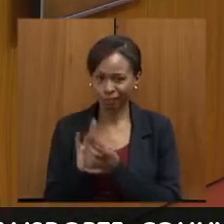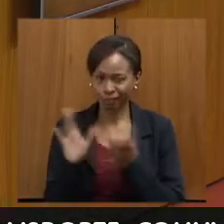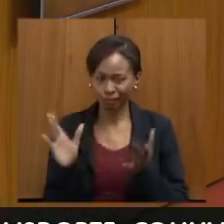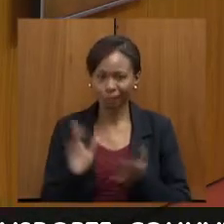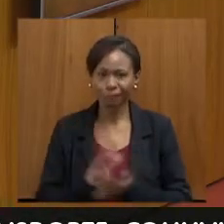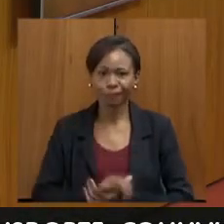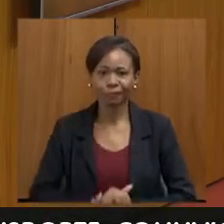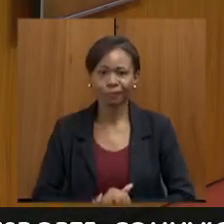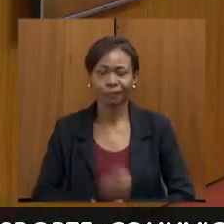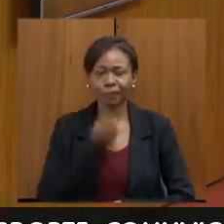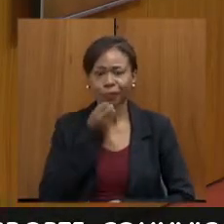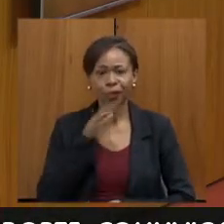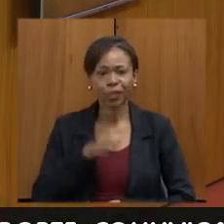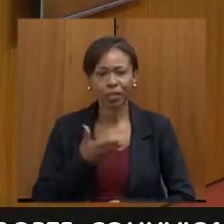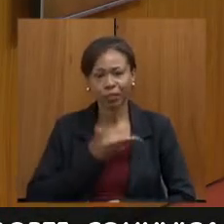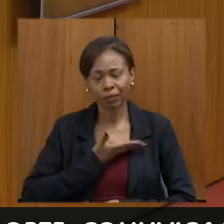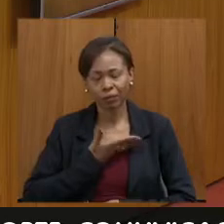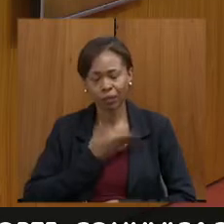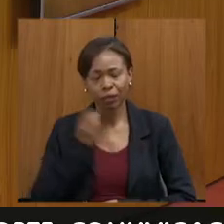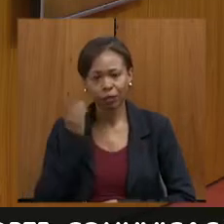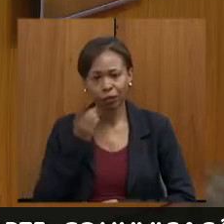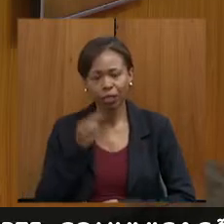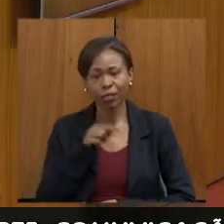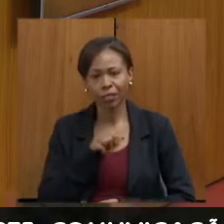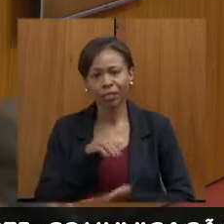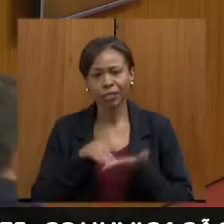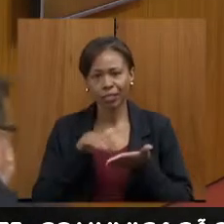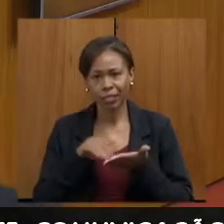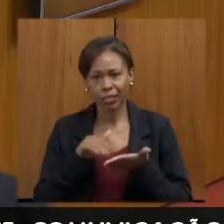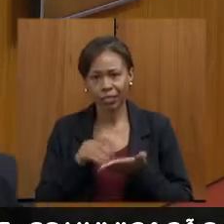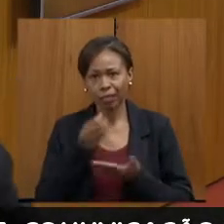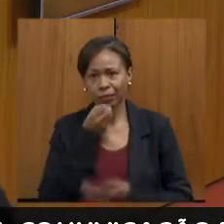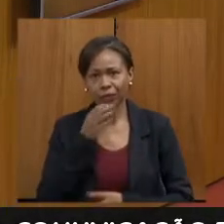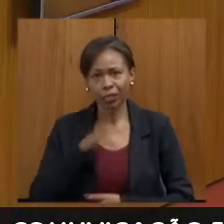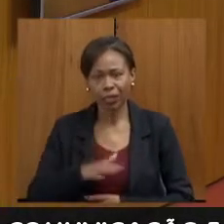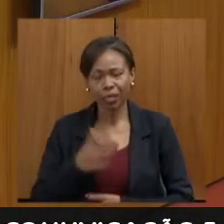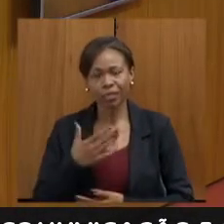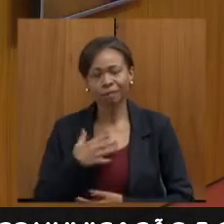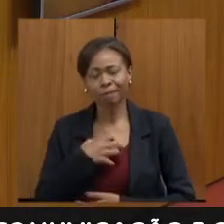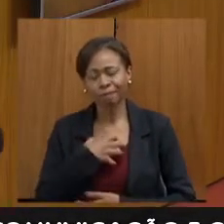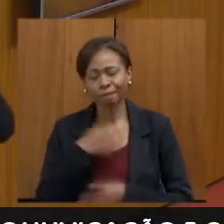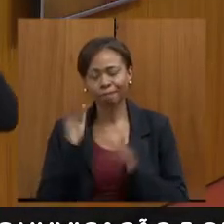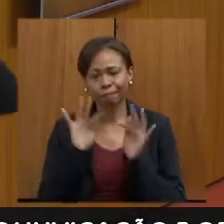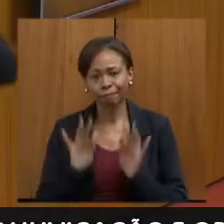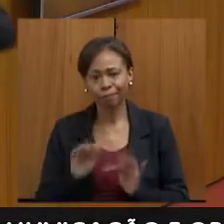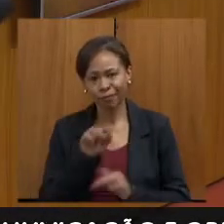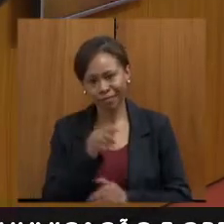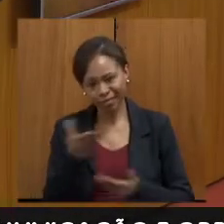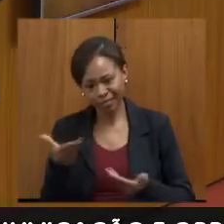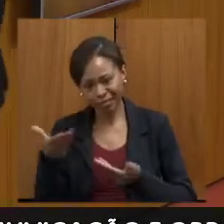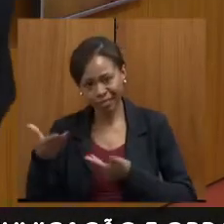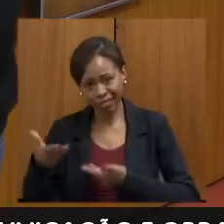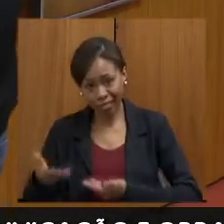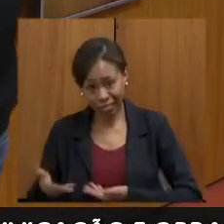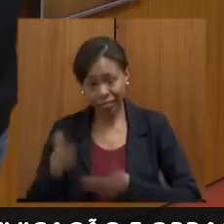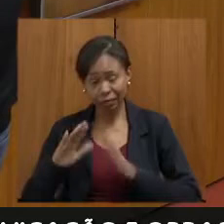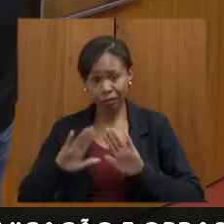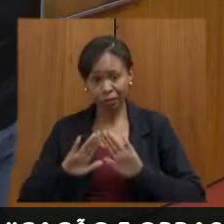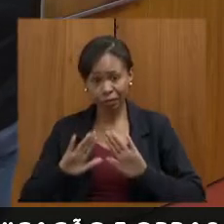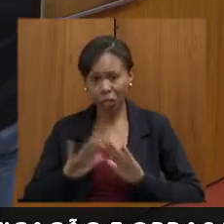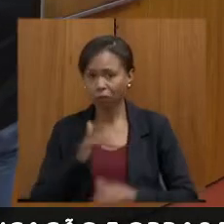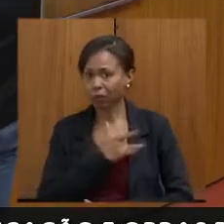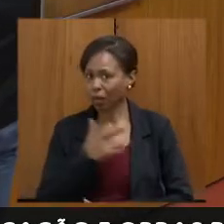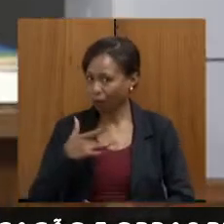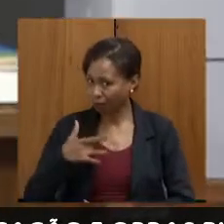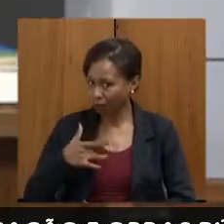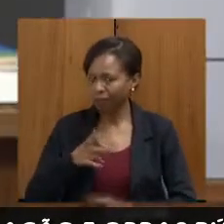Oi boa tarde colega executados batata secretário que a gente tem na igreja tem que ir na casa dele como Gil falou ali com muita saúde